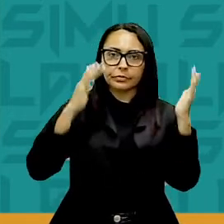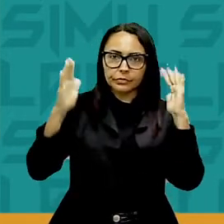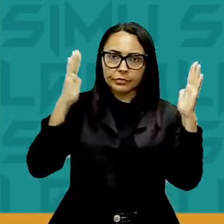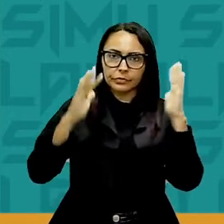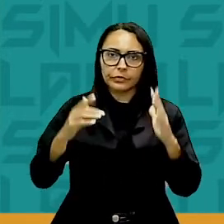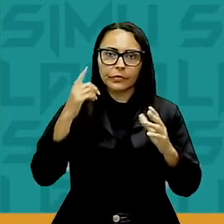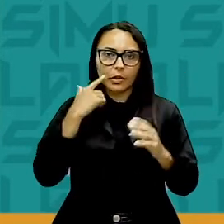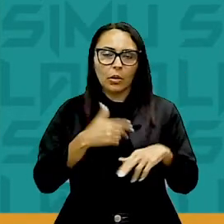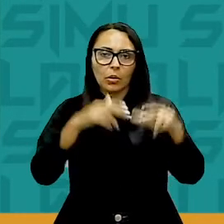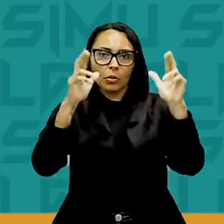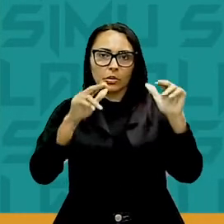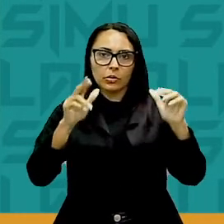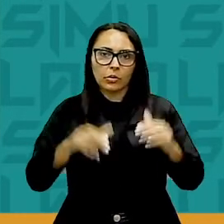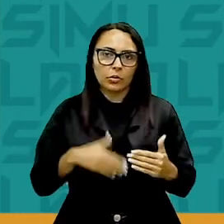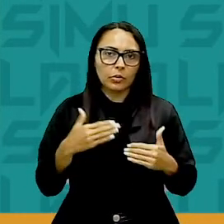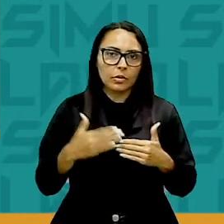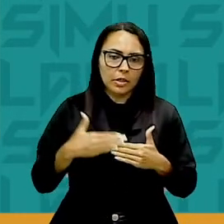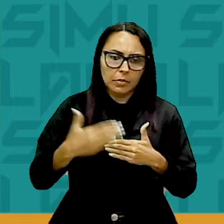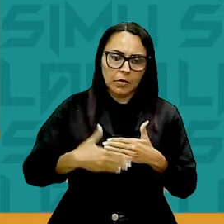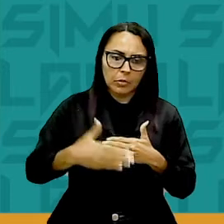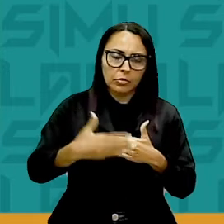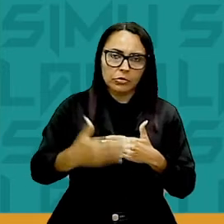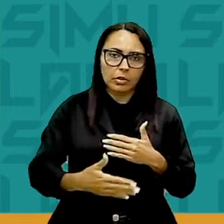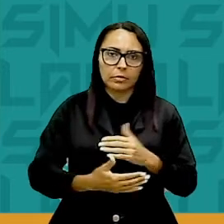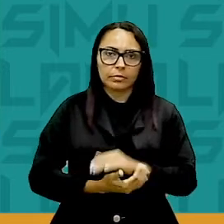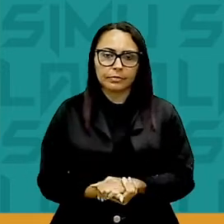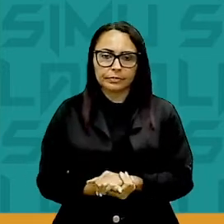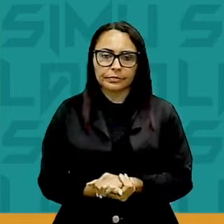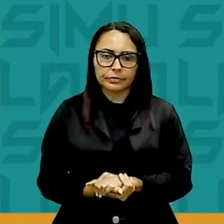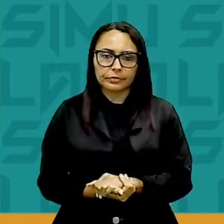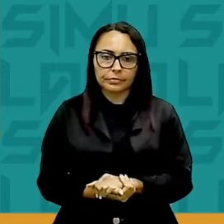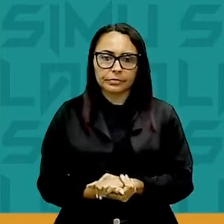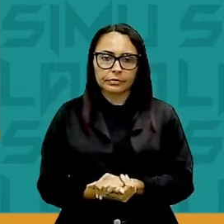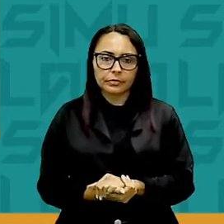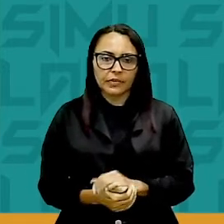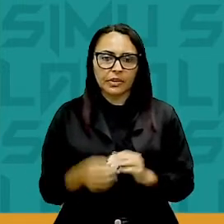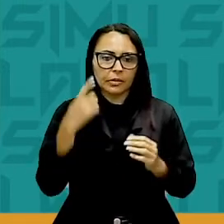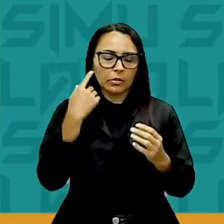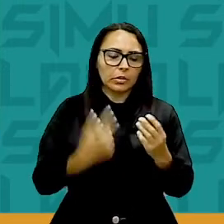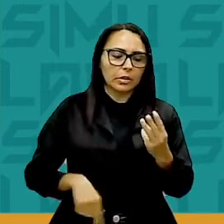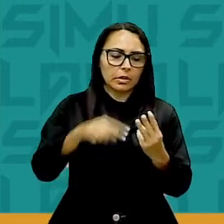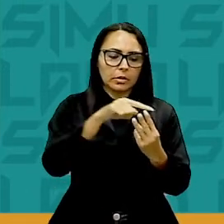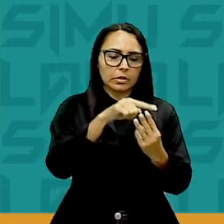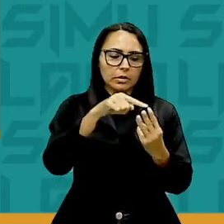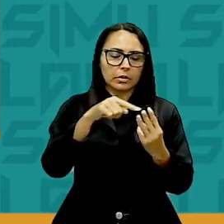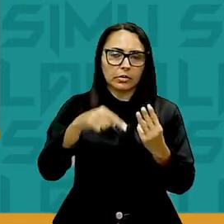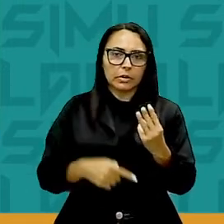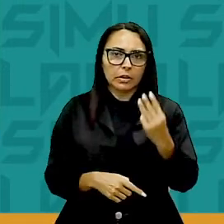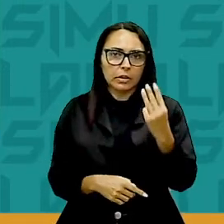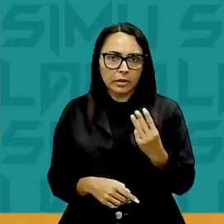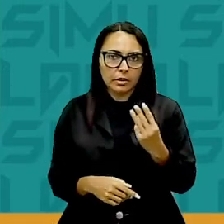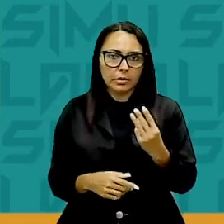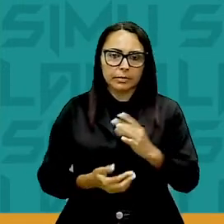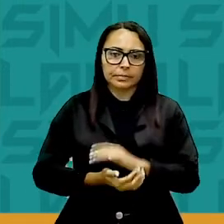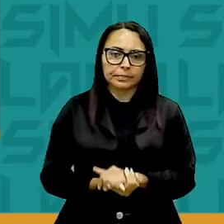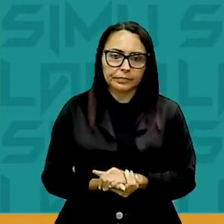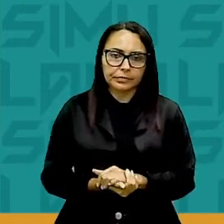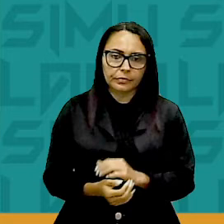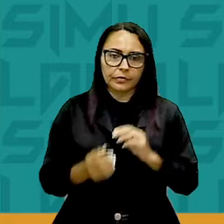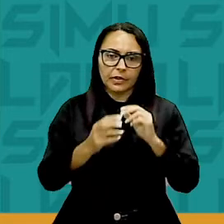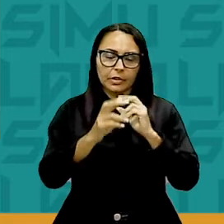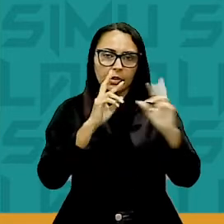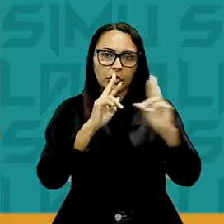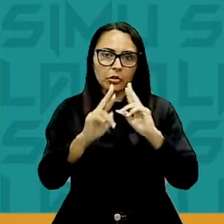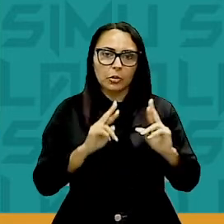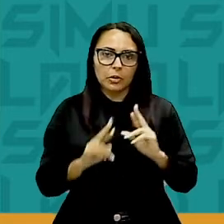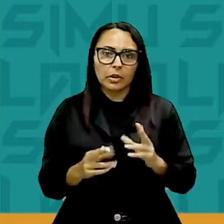um assunto sempre vai puxar o outro. Coloque essas três coisas aí na sua mente na hora de responder as